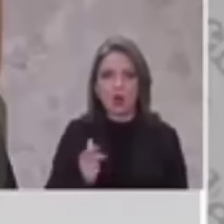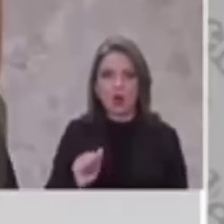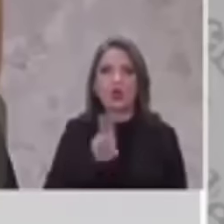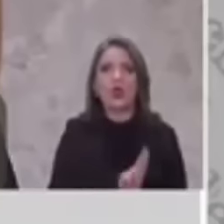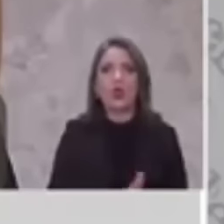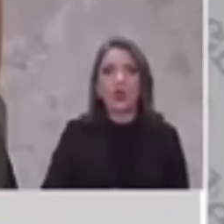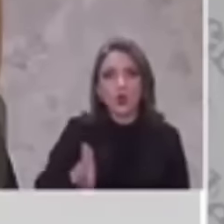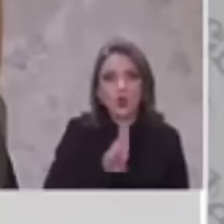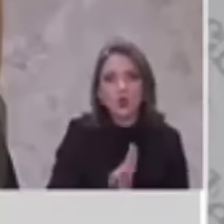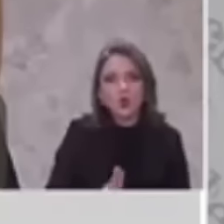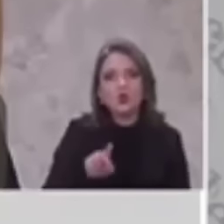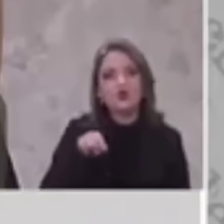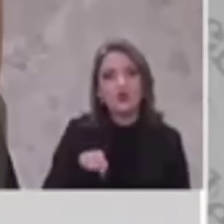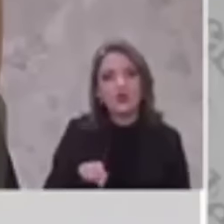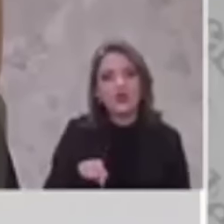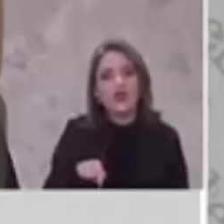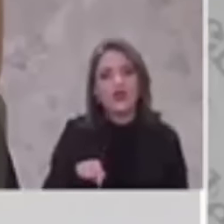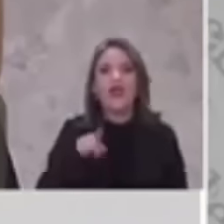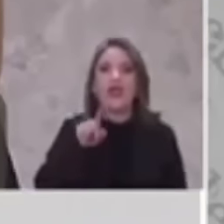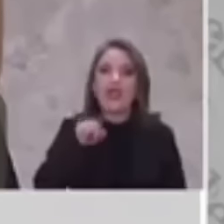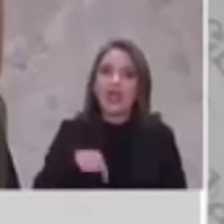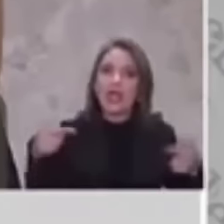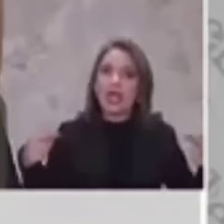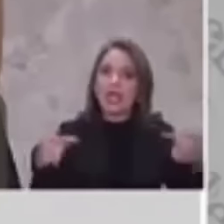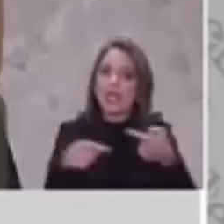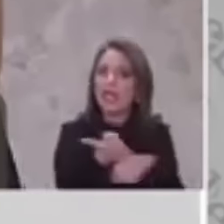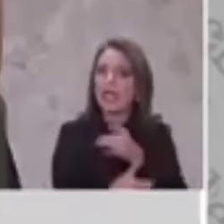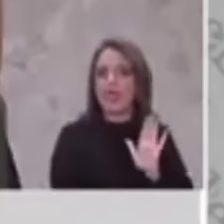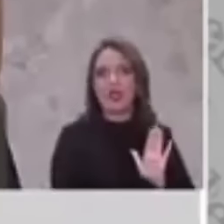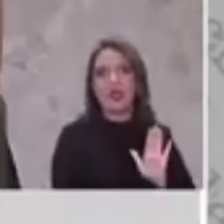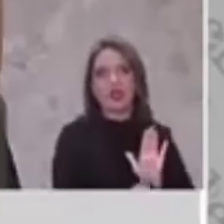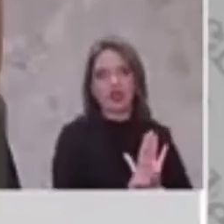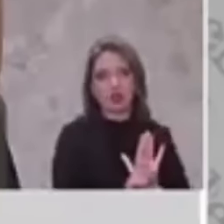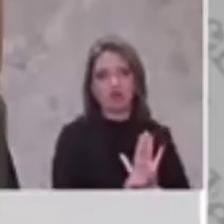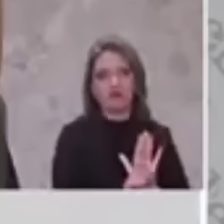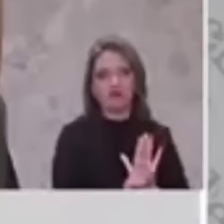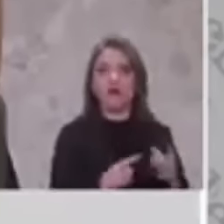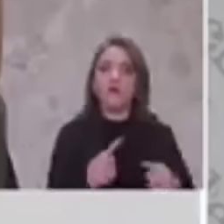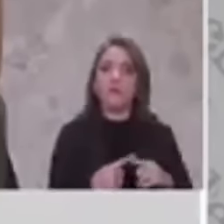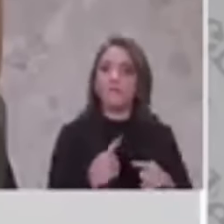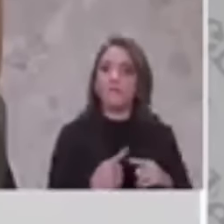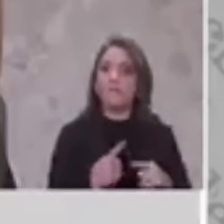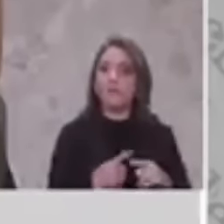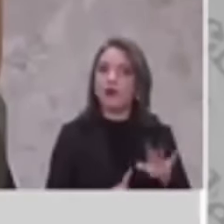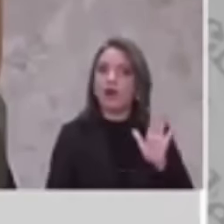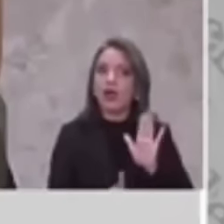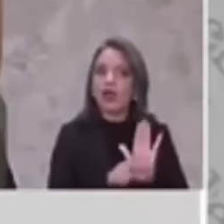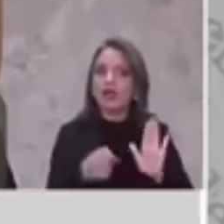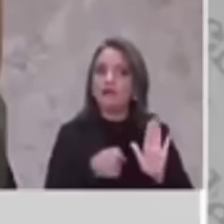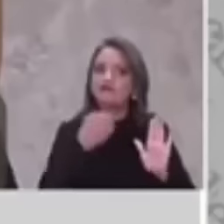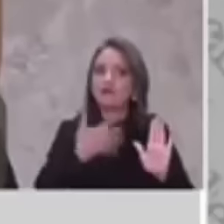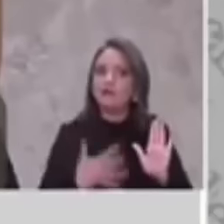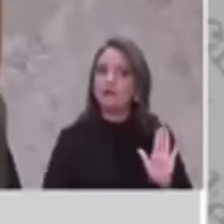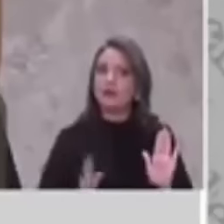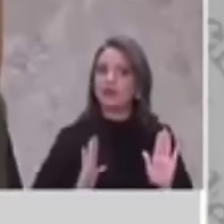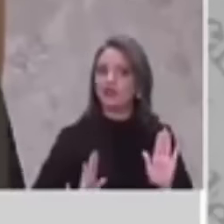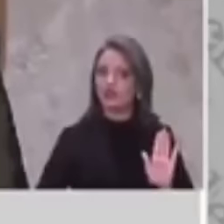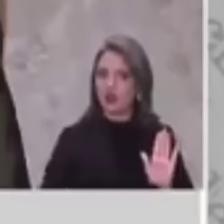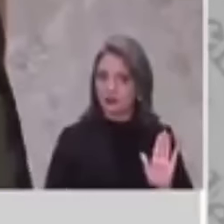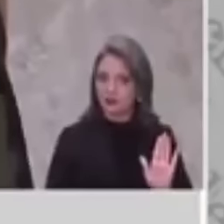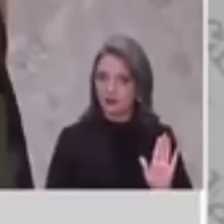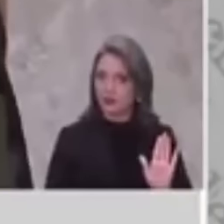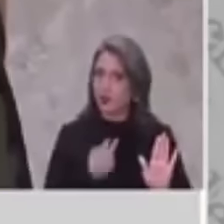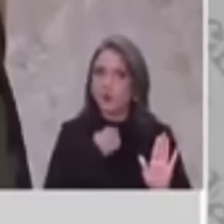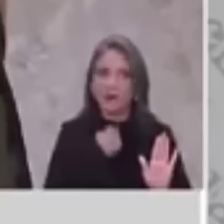ser considerado um ato ilícito porque esta é a vontade do legislador o que